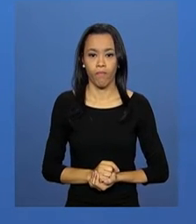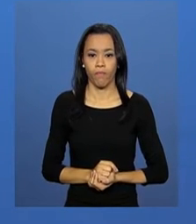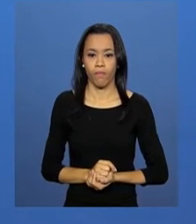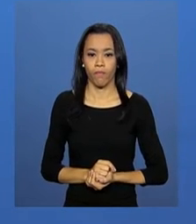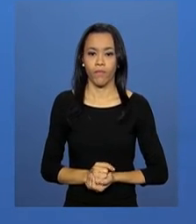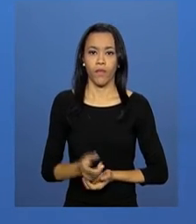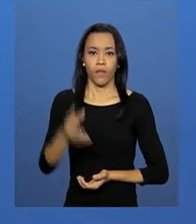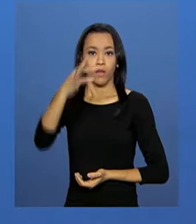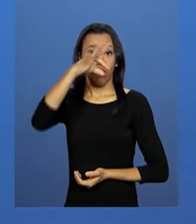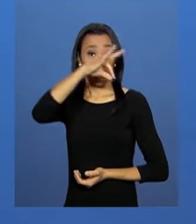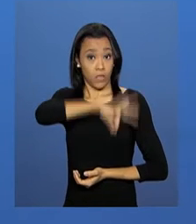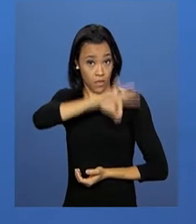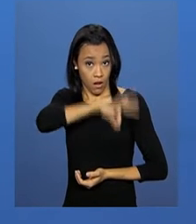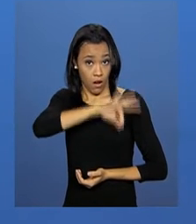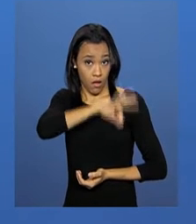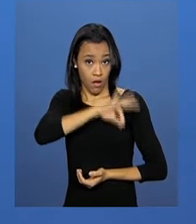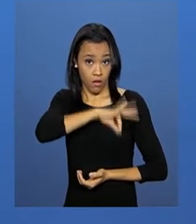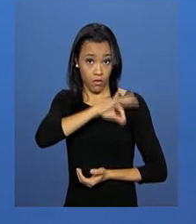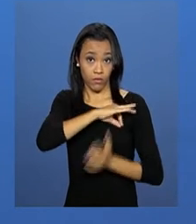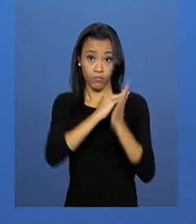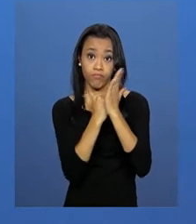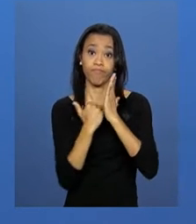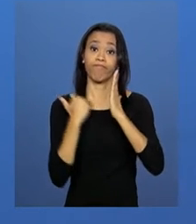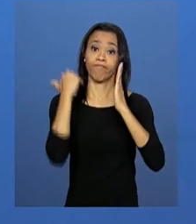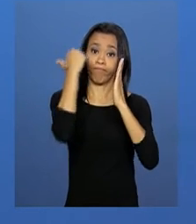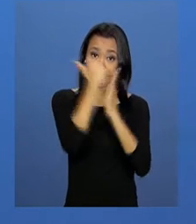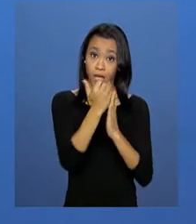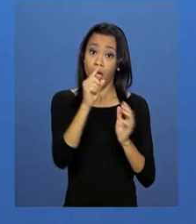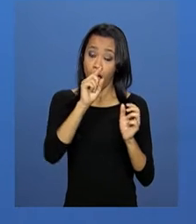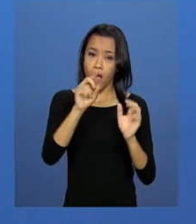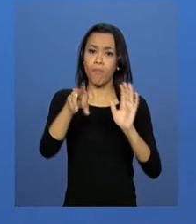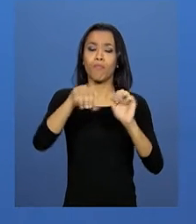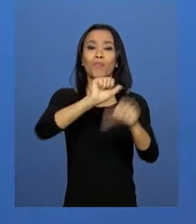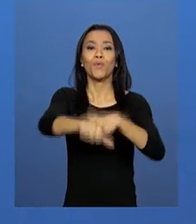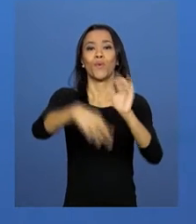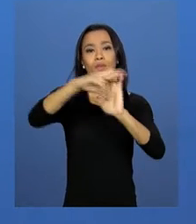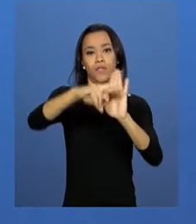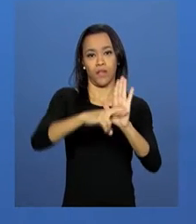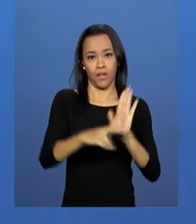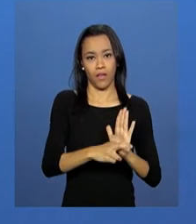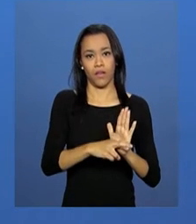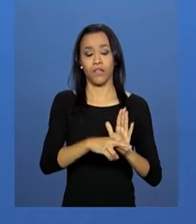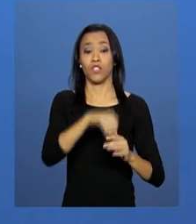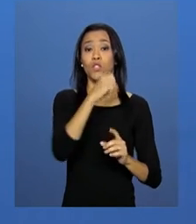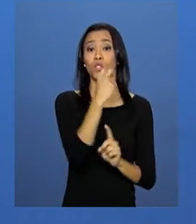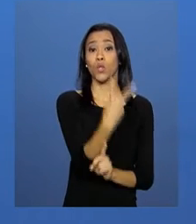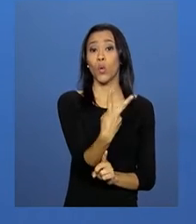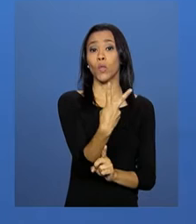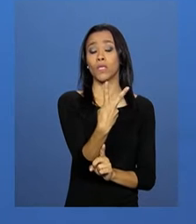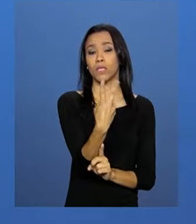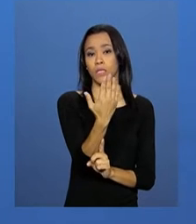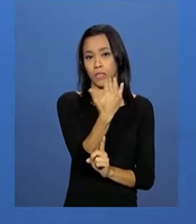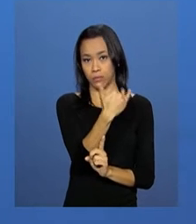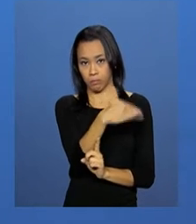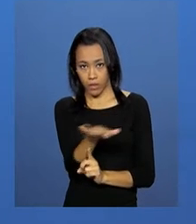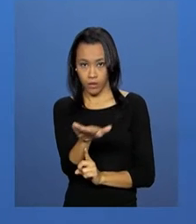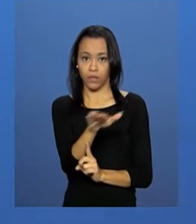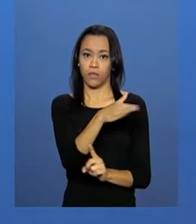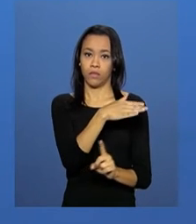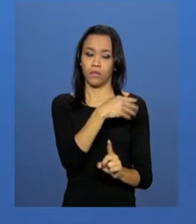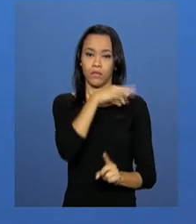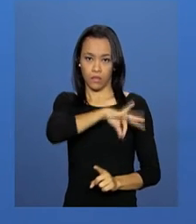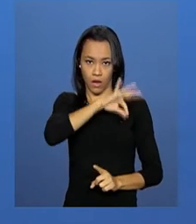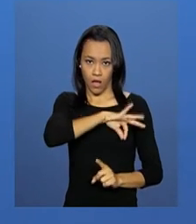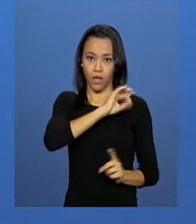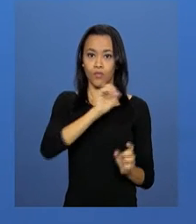da renda média mensal bruta per capita de 2,5 salários mínimos para